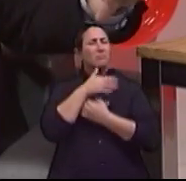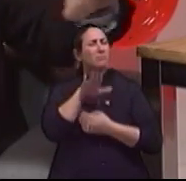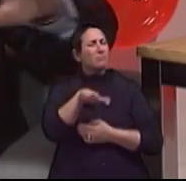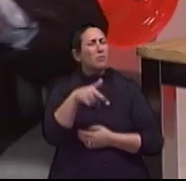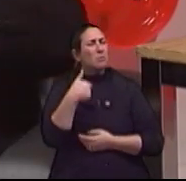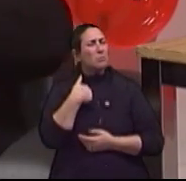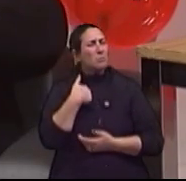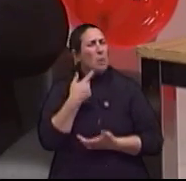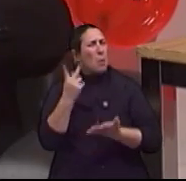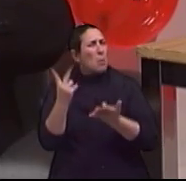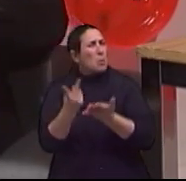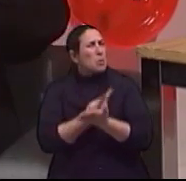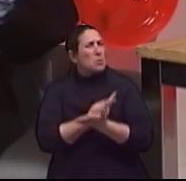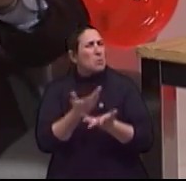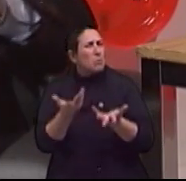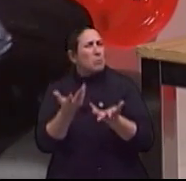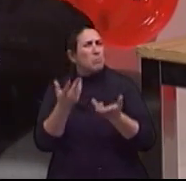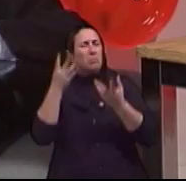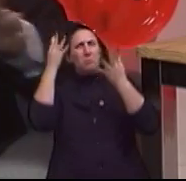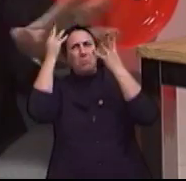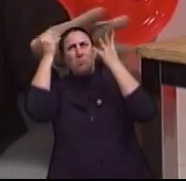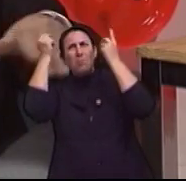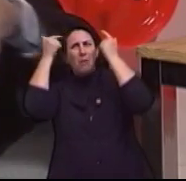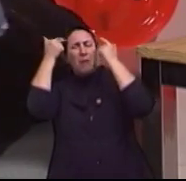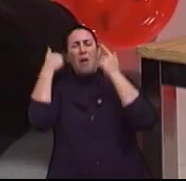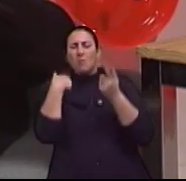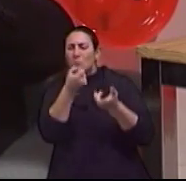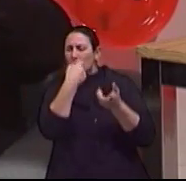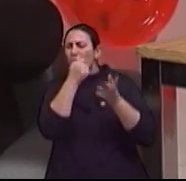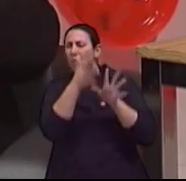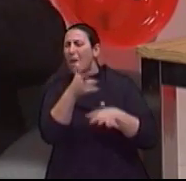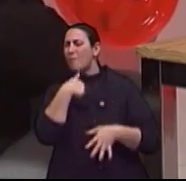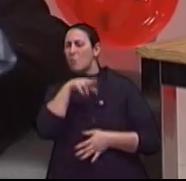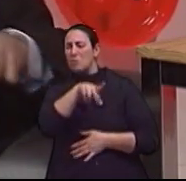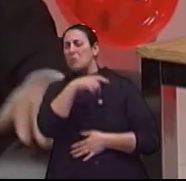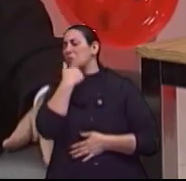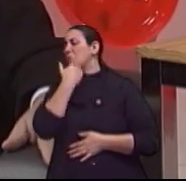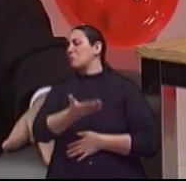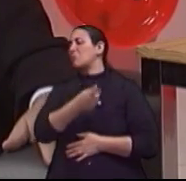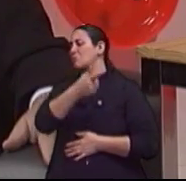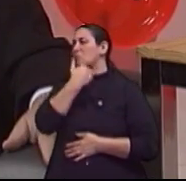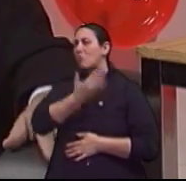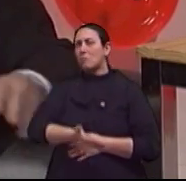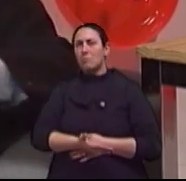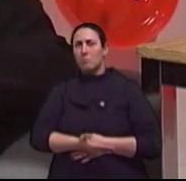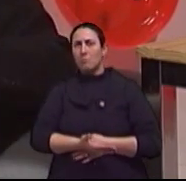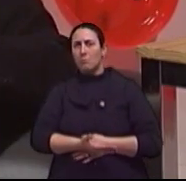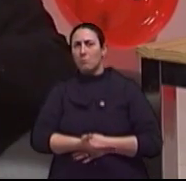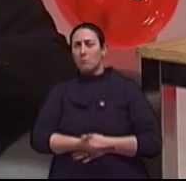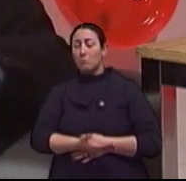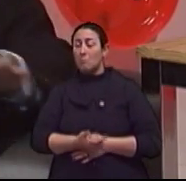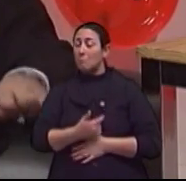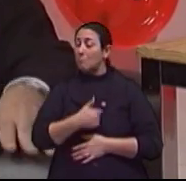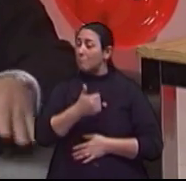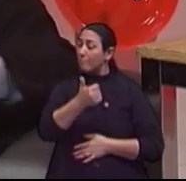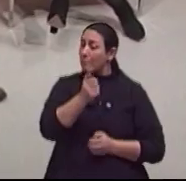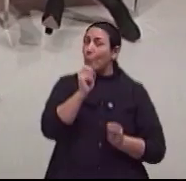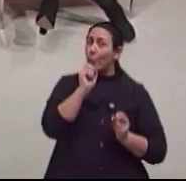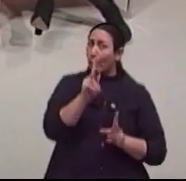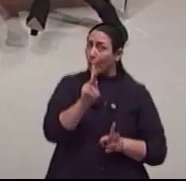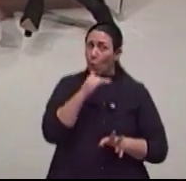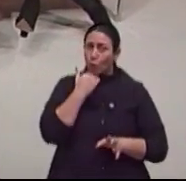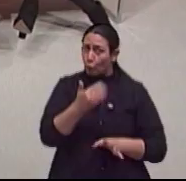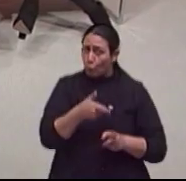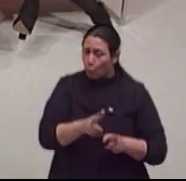Fas Senor me usar e receitando não vou usar porque eu já usei não adiantou nada Ah muito bem então não adiantou